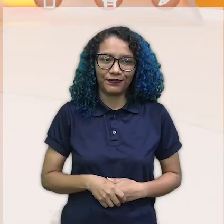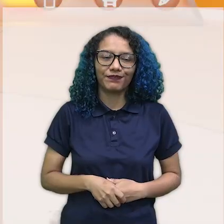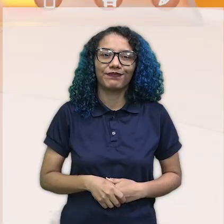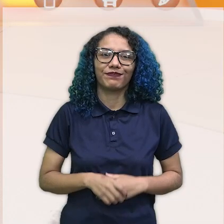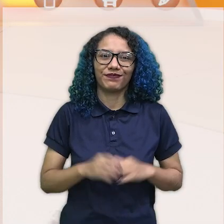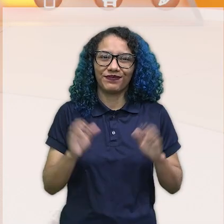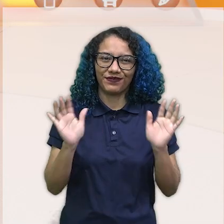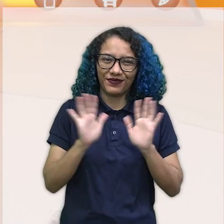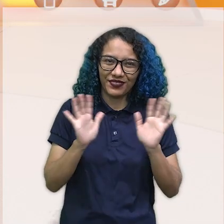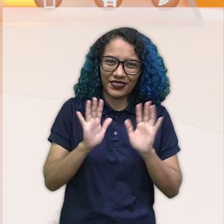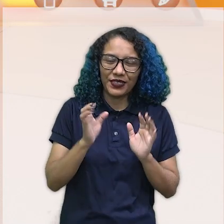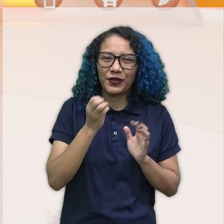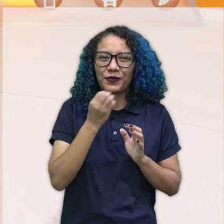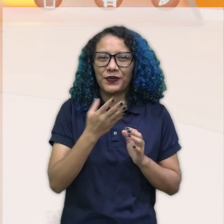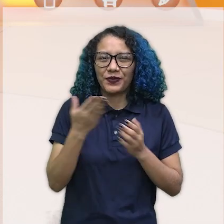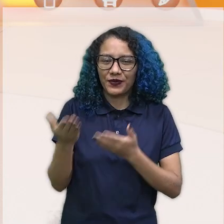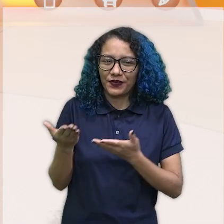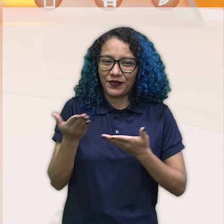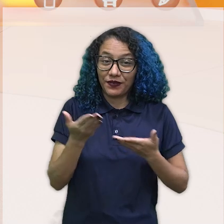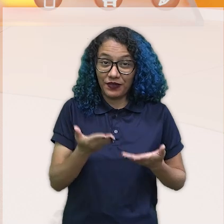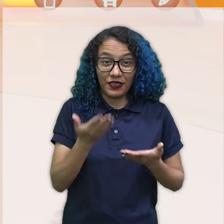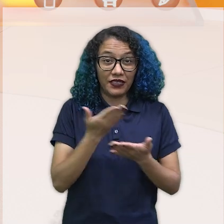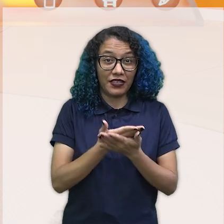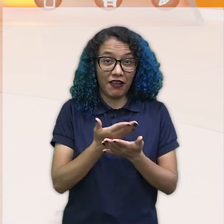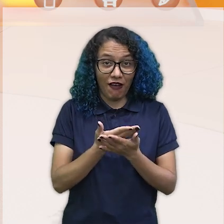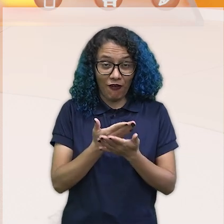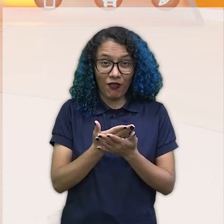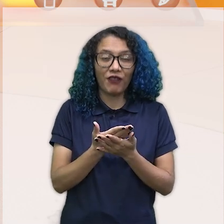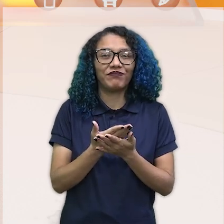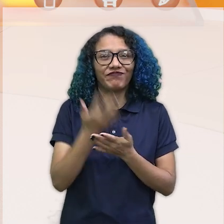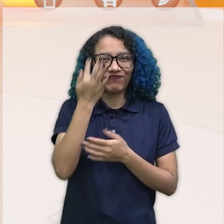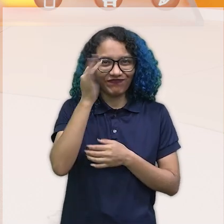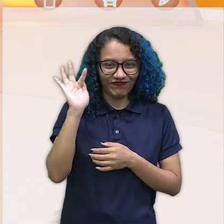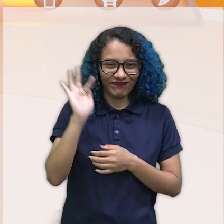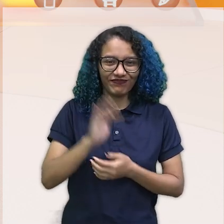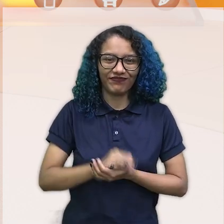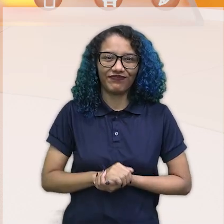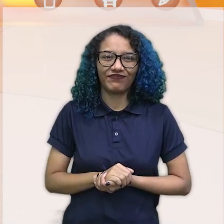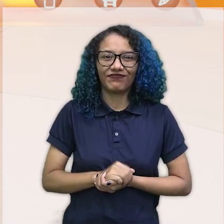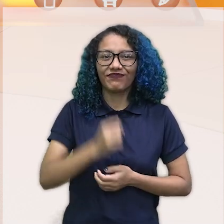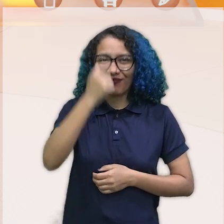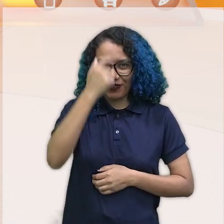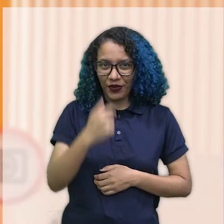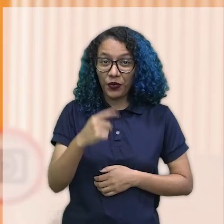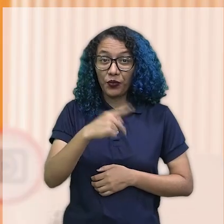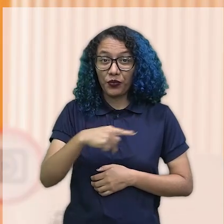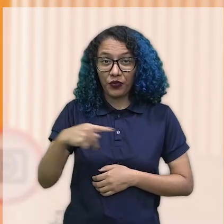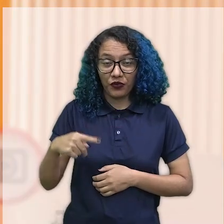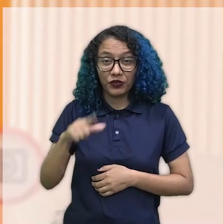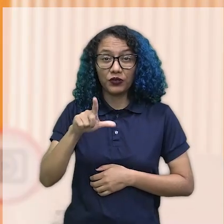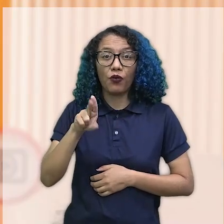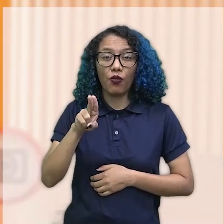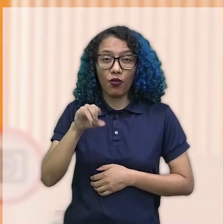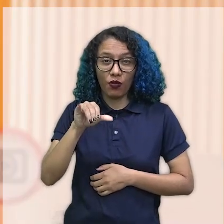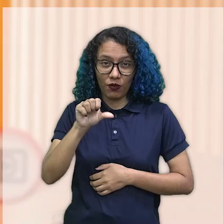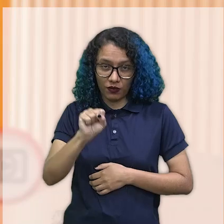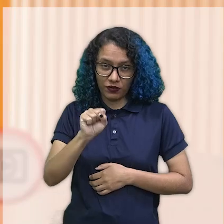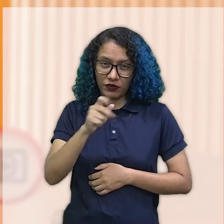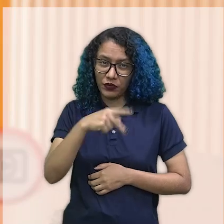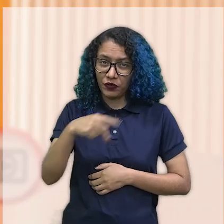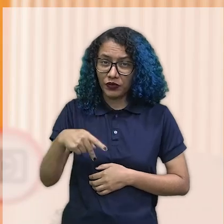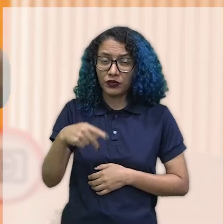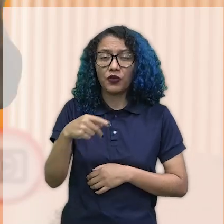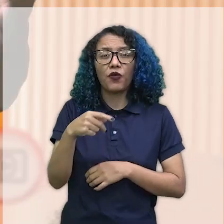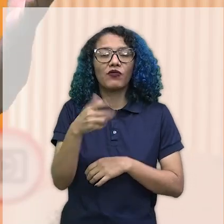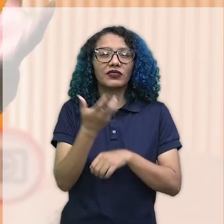Olá pessoal, sejam bem-vindos aqui à nossa aula de filosofia. Eu sou o professor Luiz Cláudio,